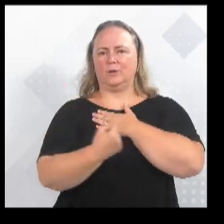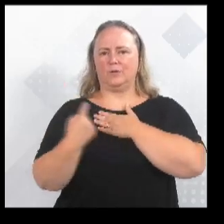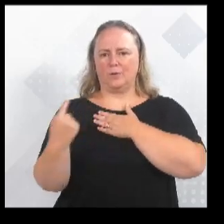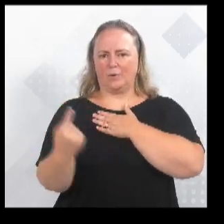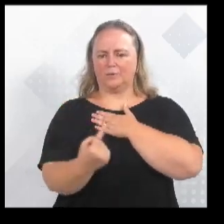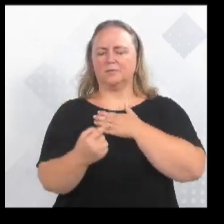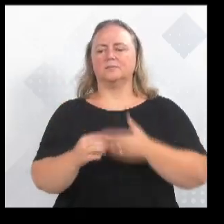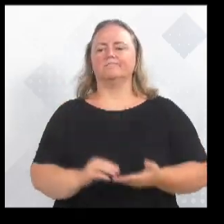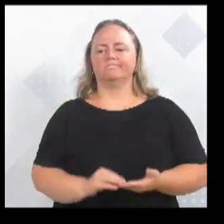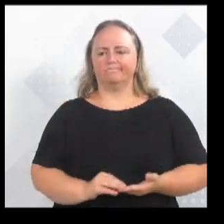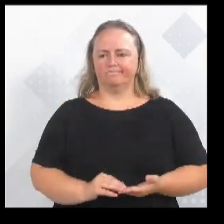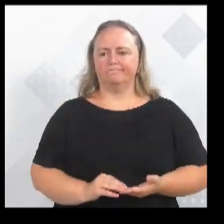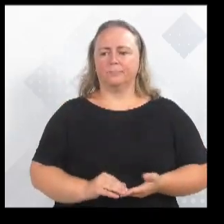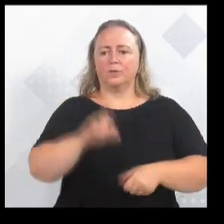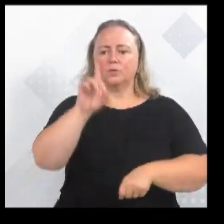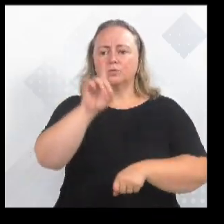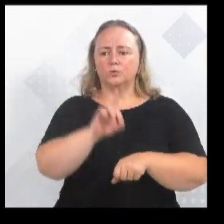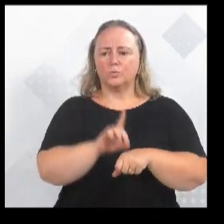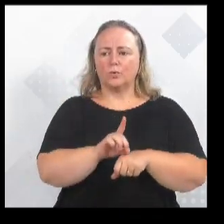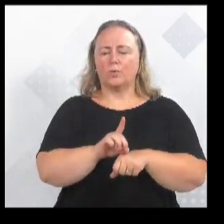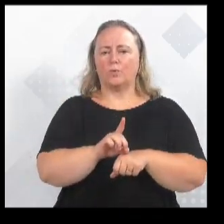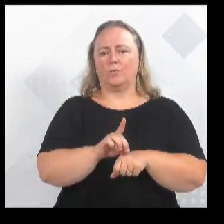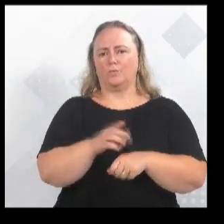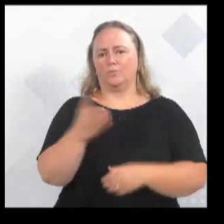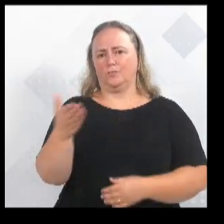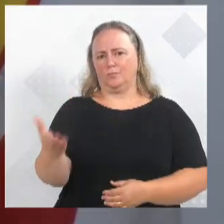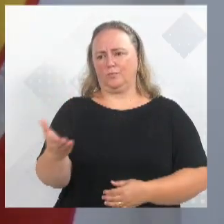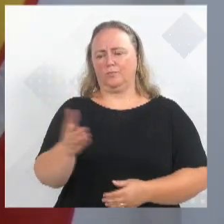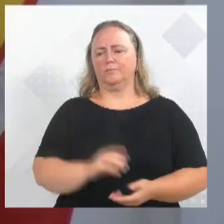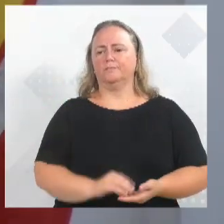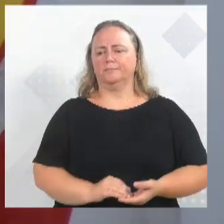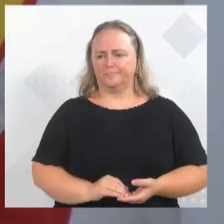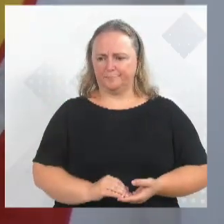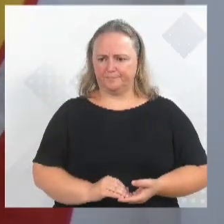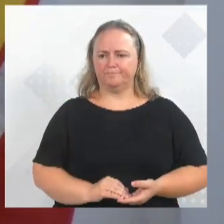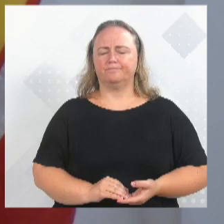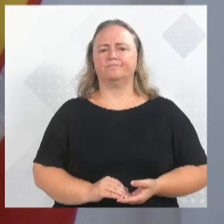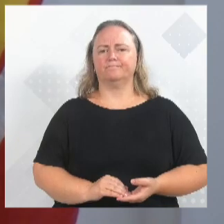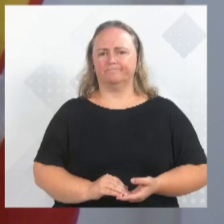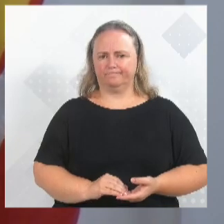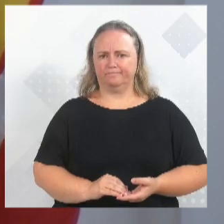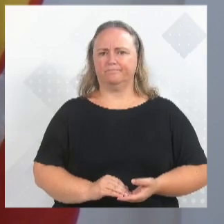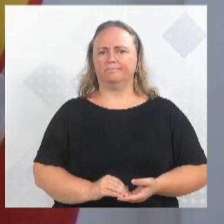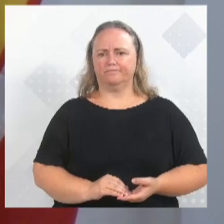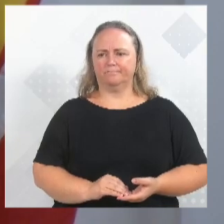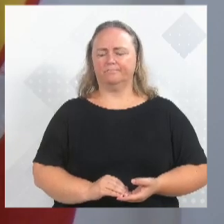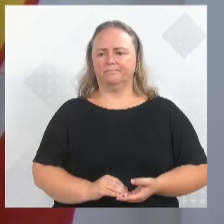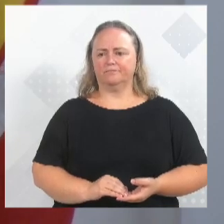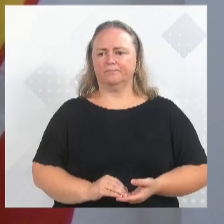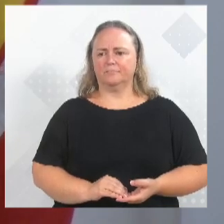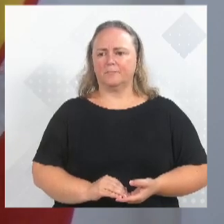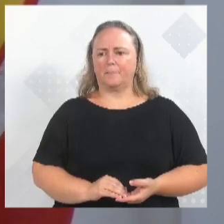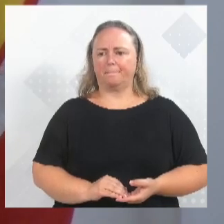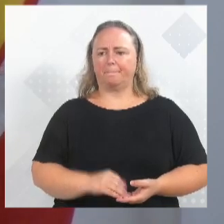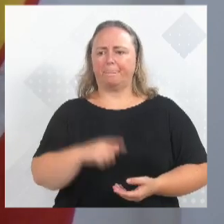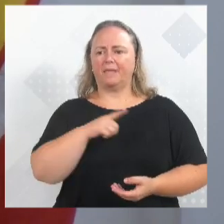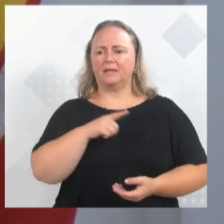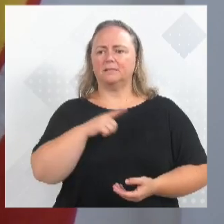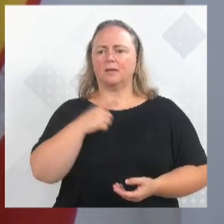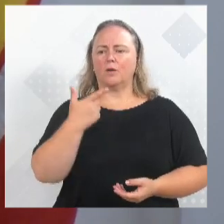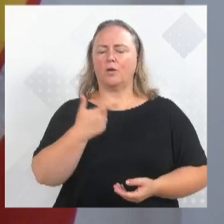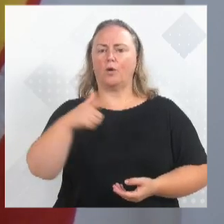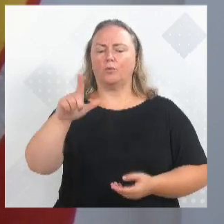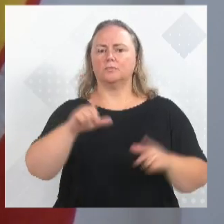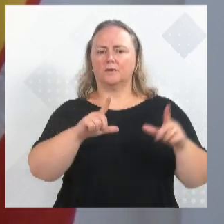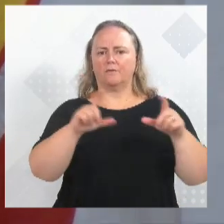proprietário dessa piscina cheio cheio de larvas olha só nós temos uma uma outra foto antes de